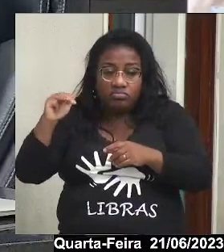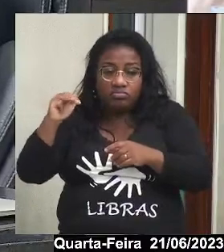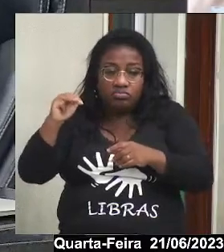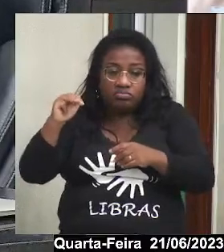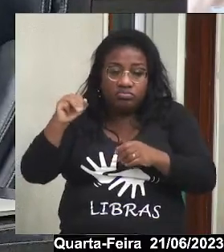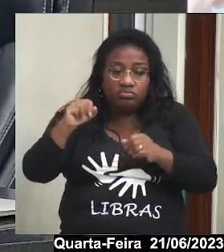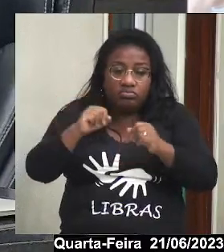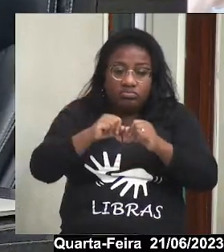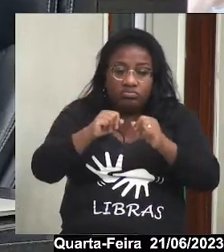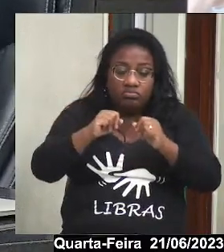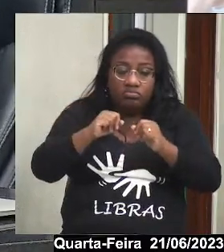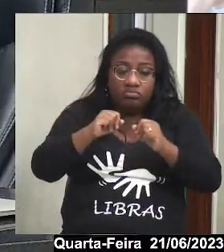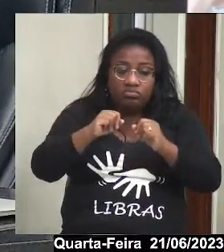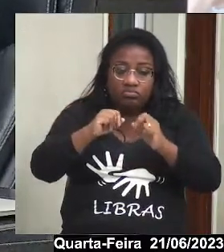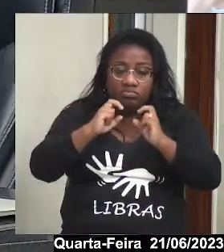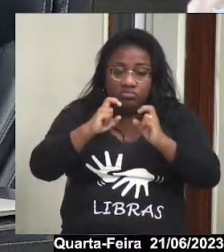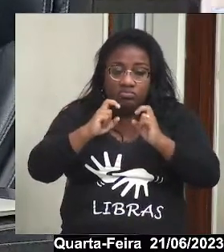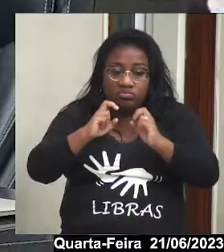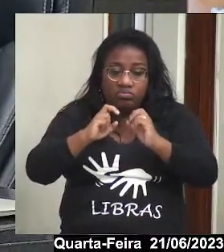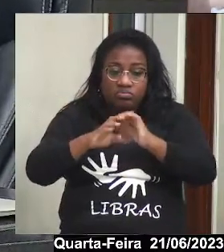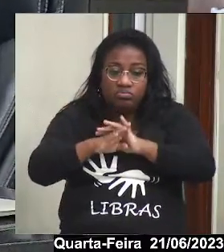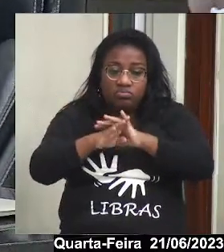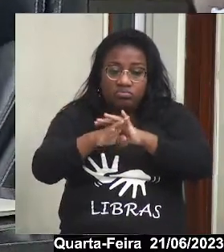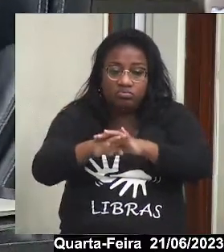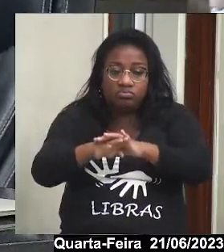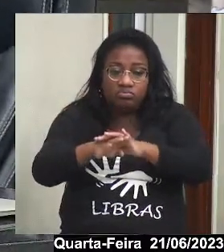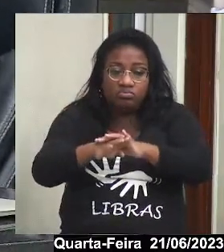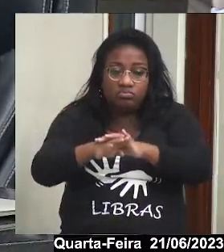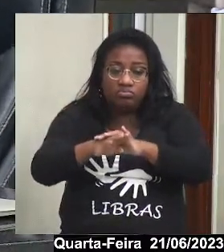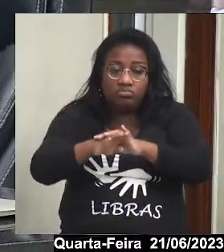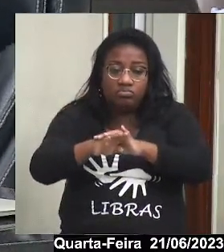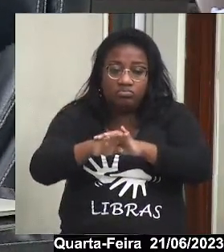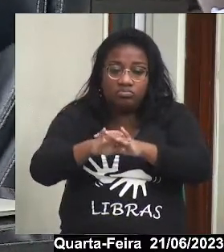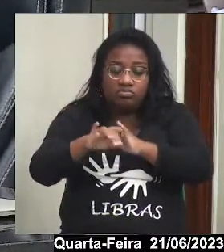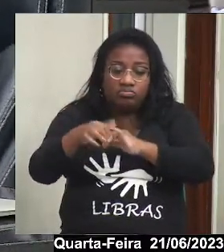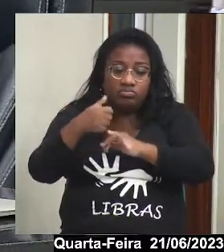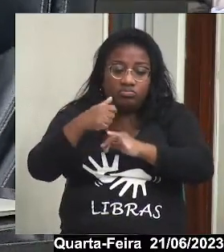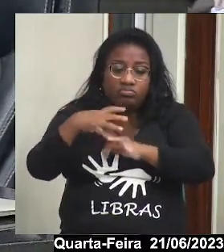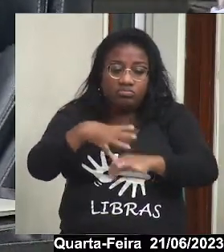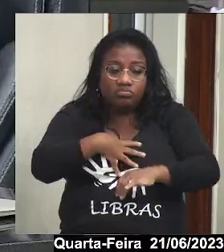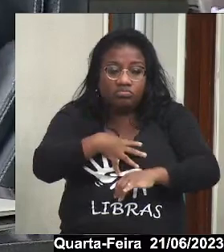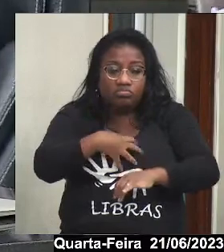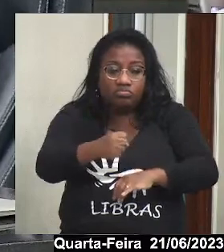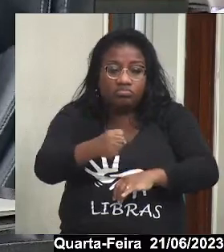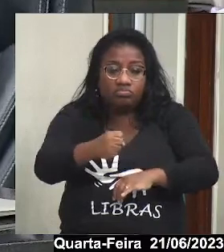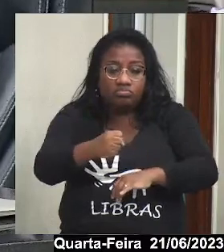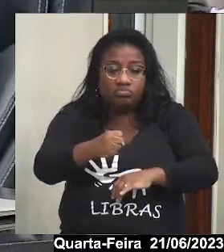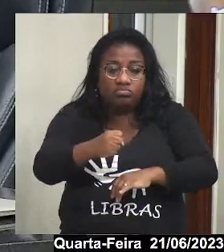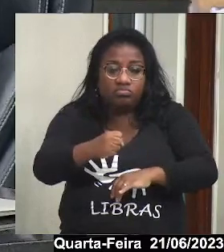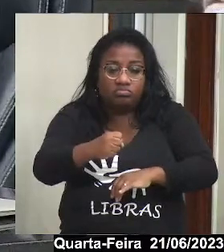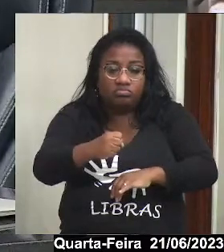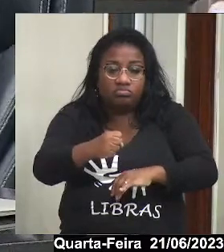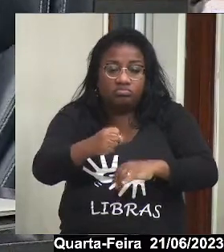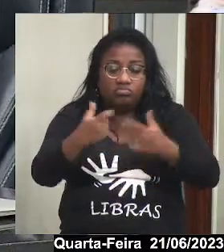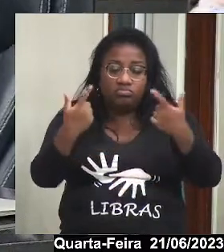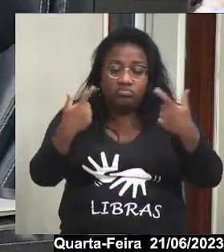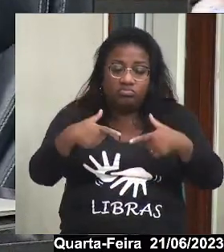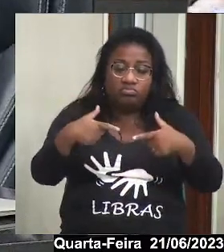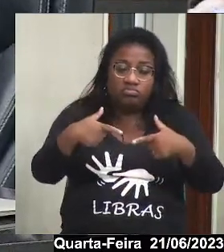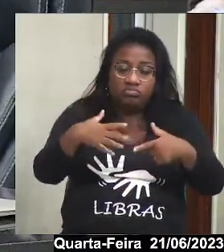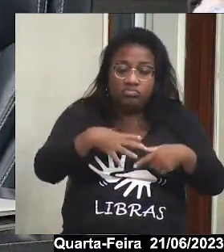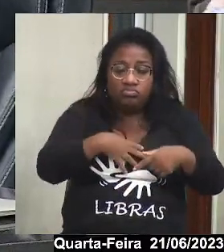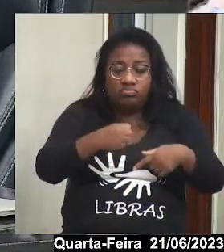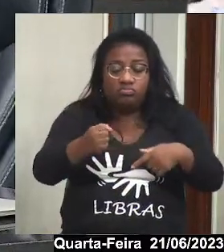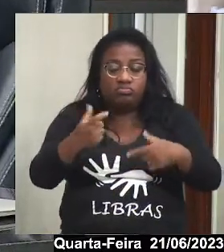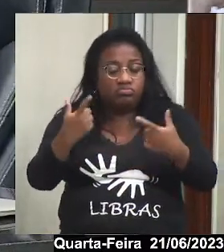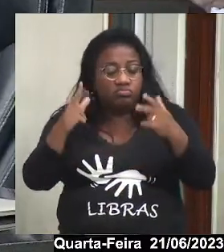GCMs fizeram um socorro da guarda, evitaram um suicídio. Então aqui nenhum vereador aqui é contra a guarda, mas